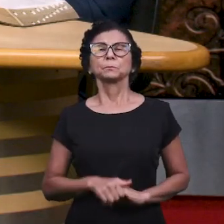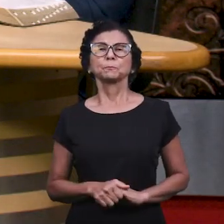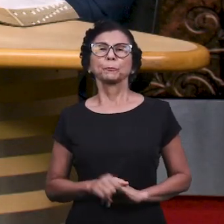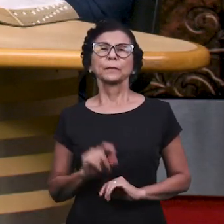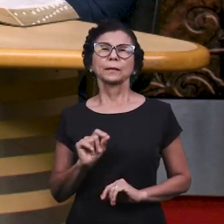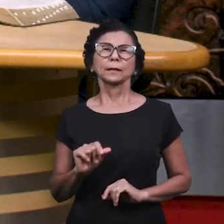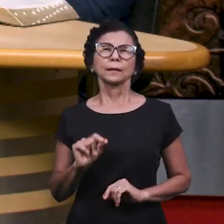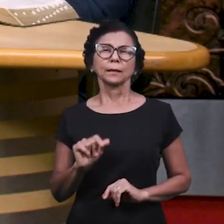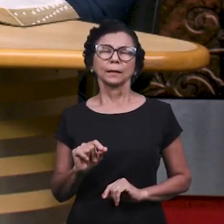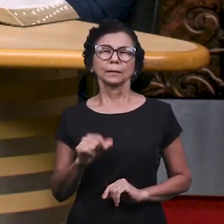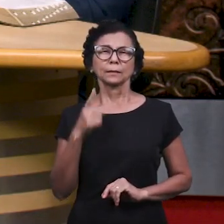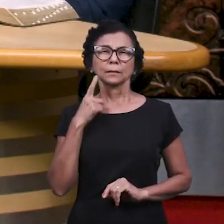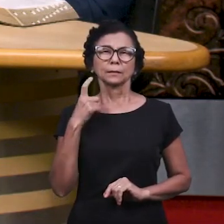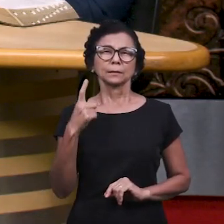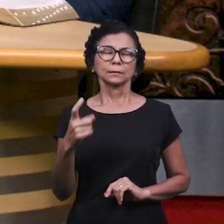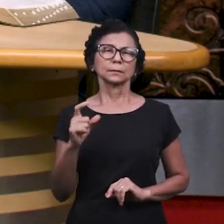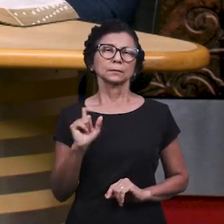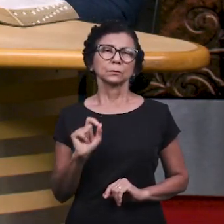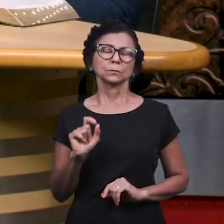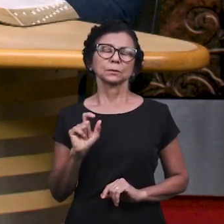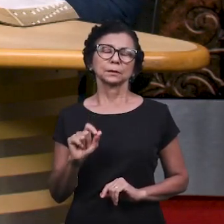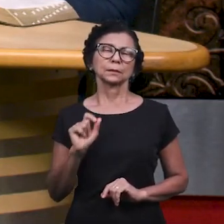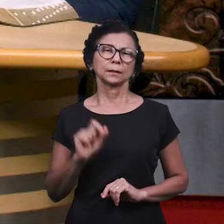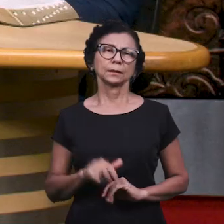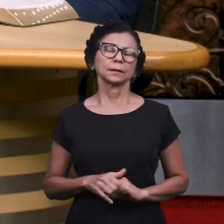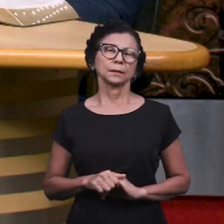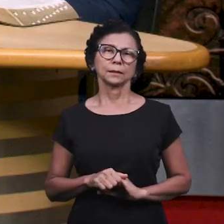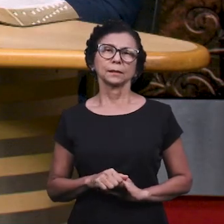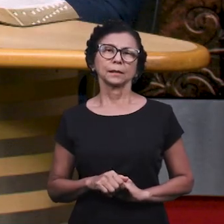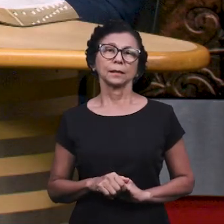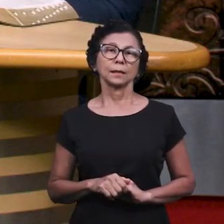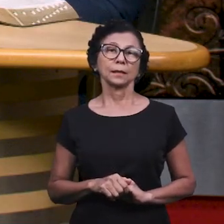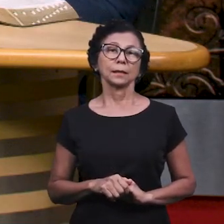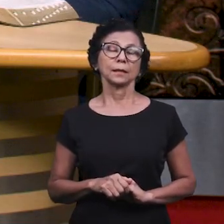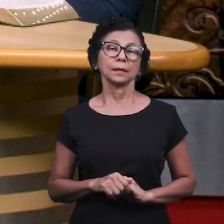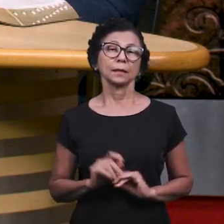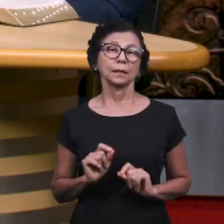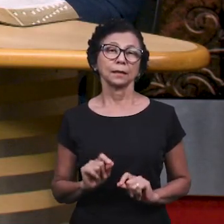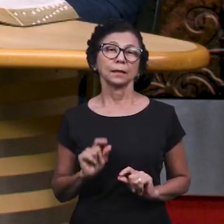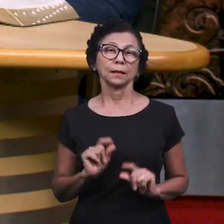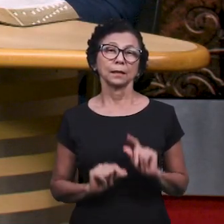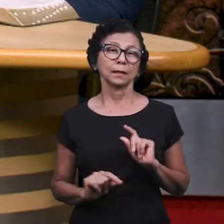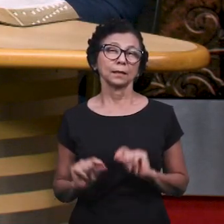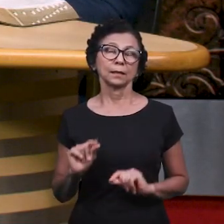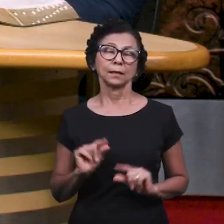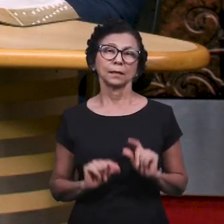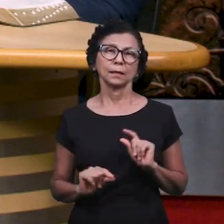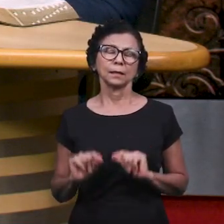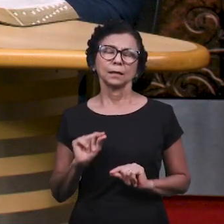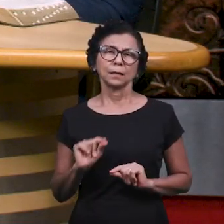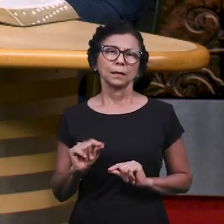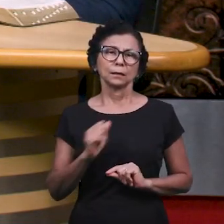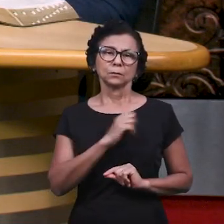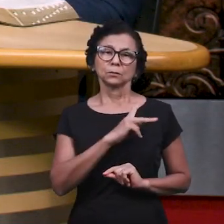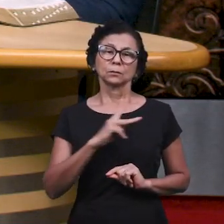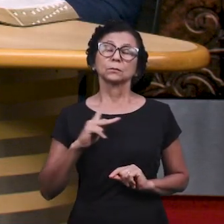um dado interessante é que a questão como os apóstolos